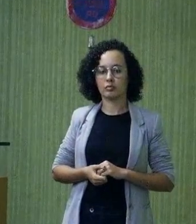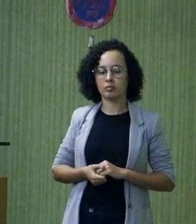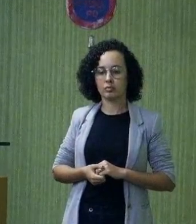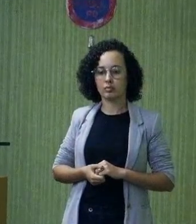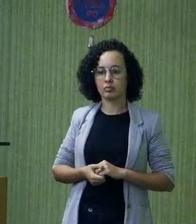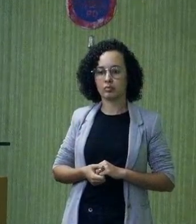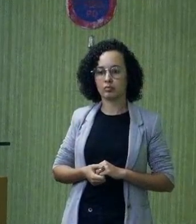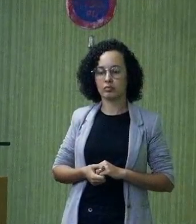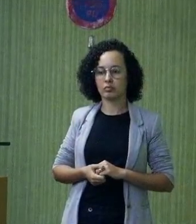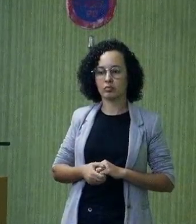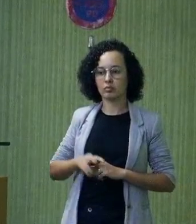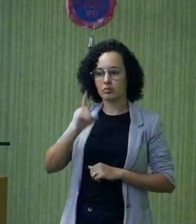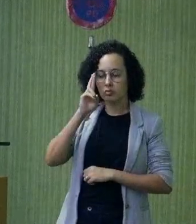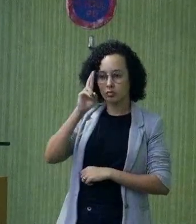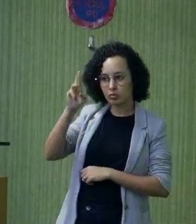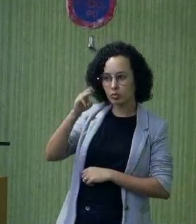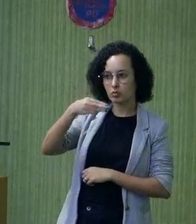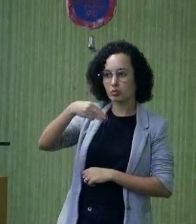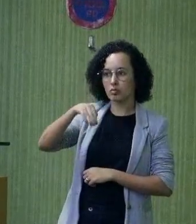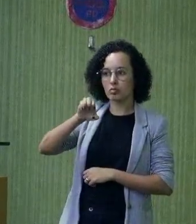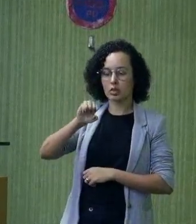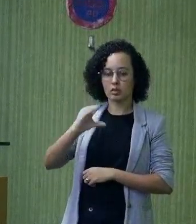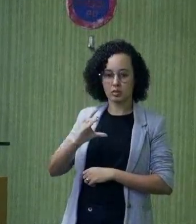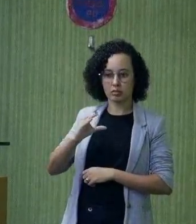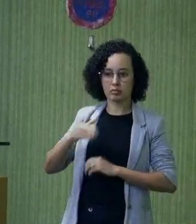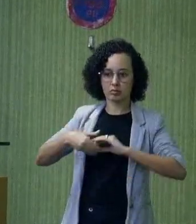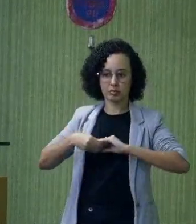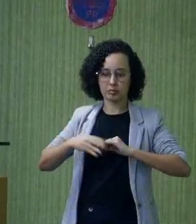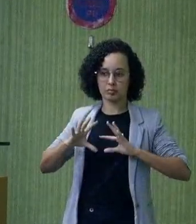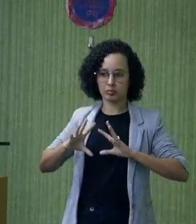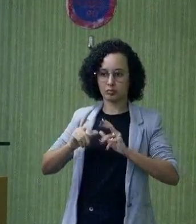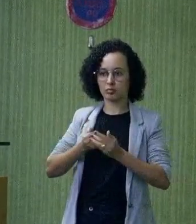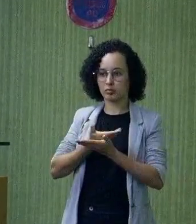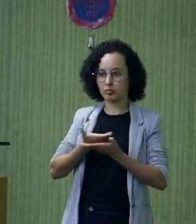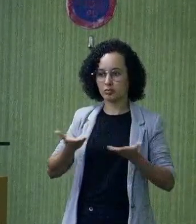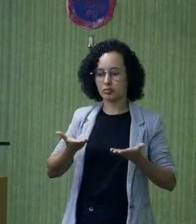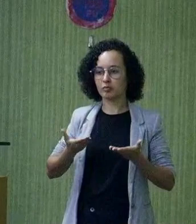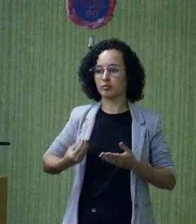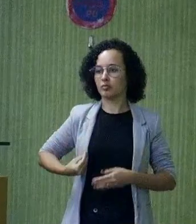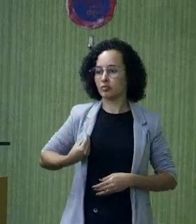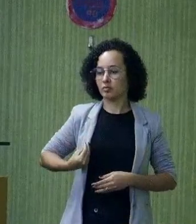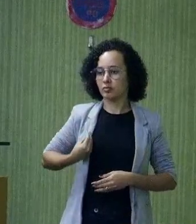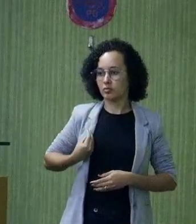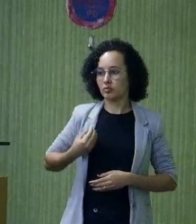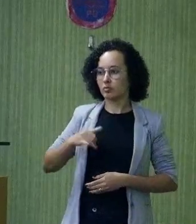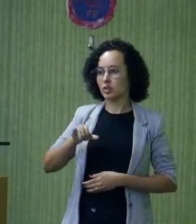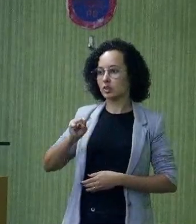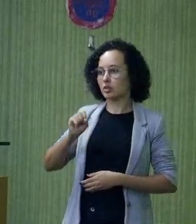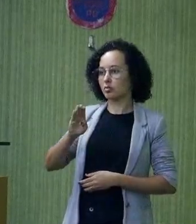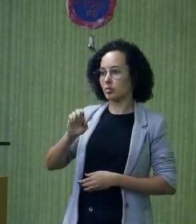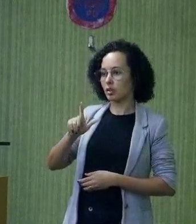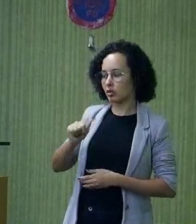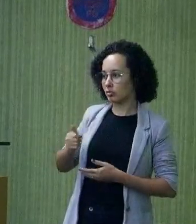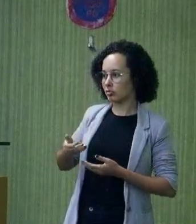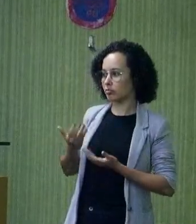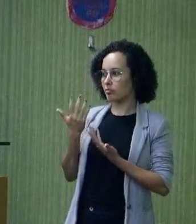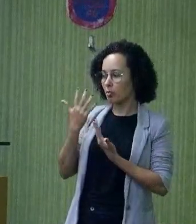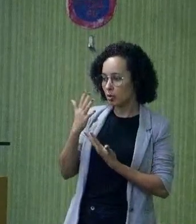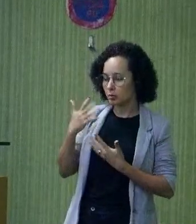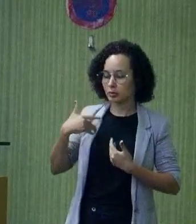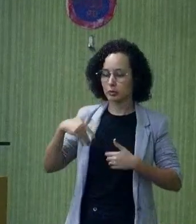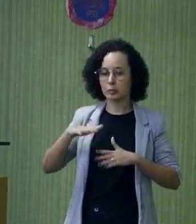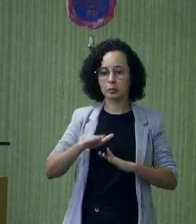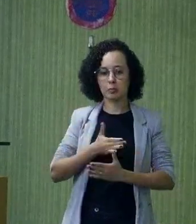do MEC e cumprimentar todos aqui todos os colegas né aqui presente na pessoa da Dra Isabela né parabenizando pelo